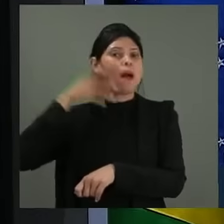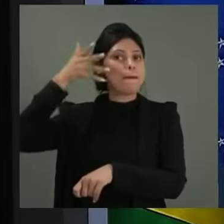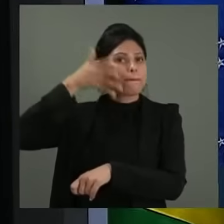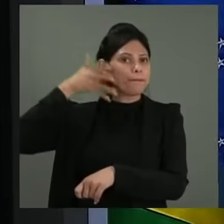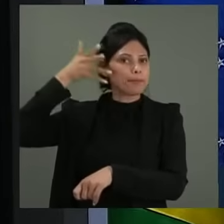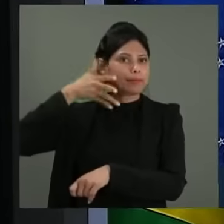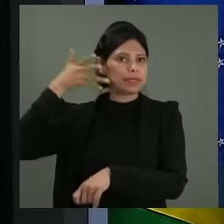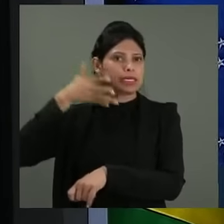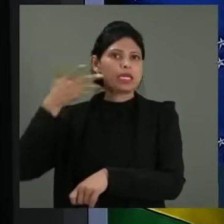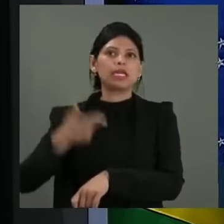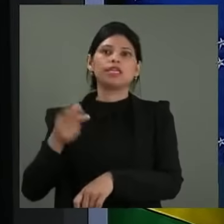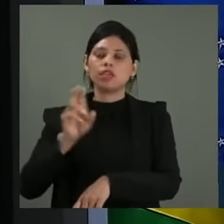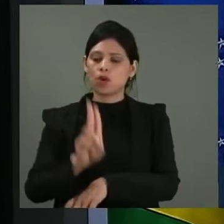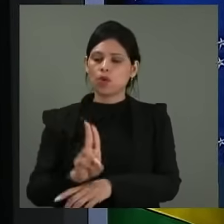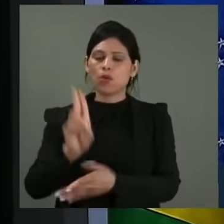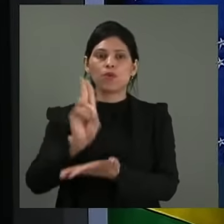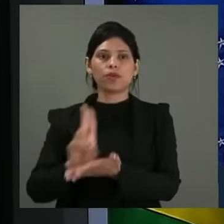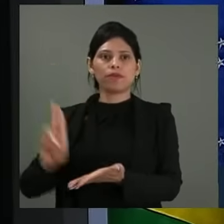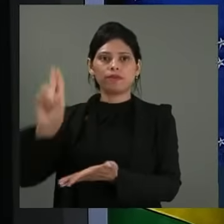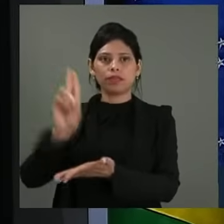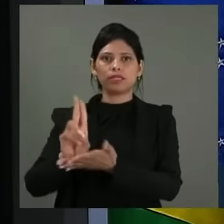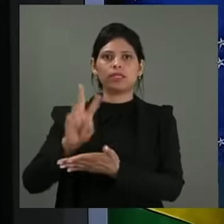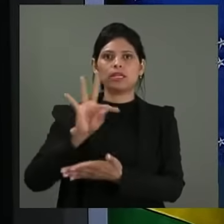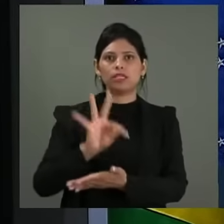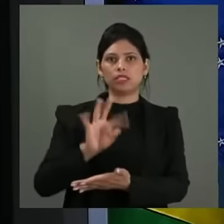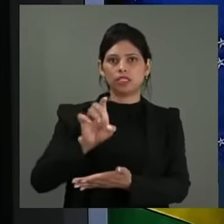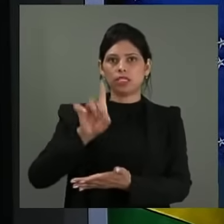Texas. Sabe qual era o título?